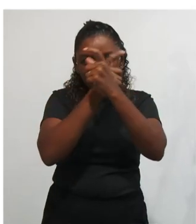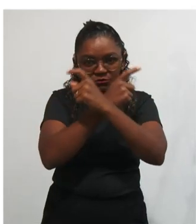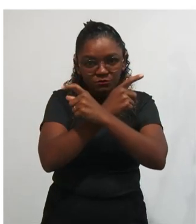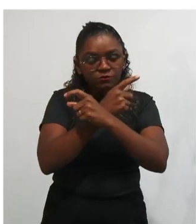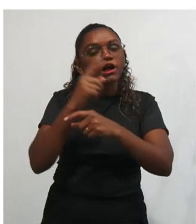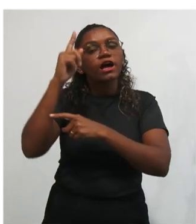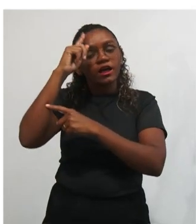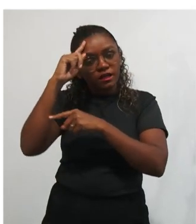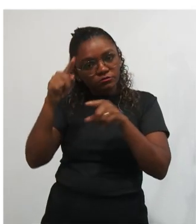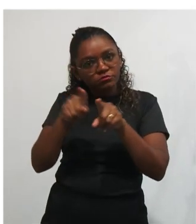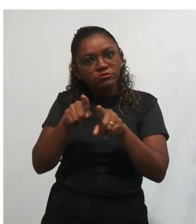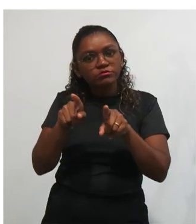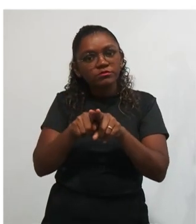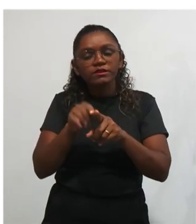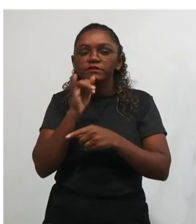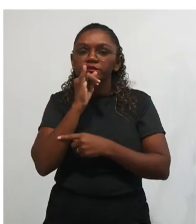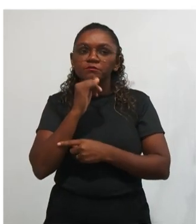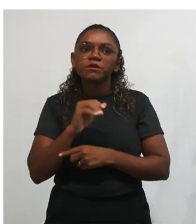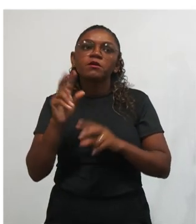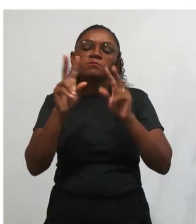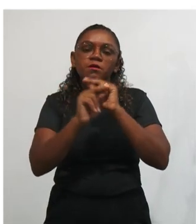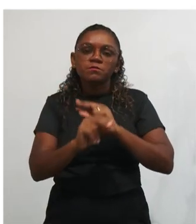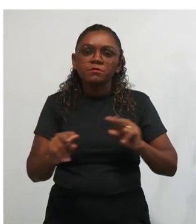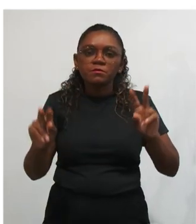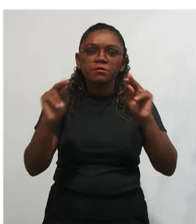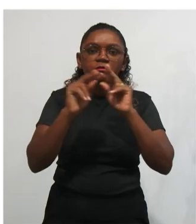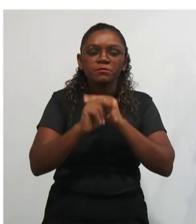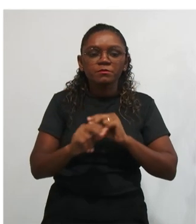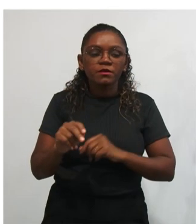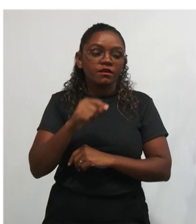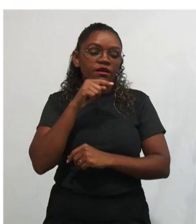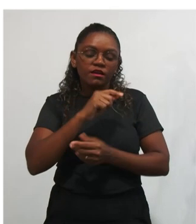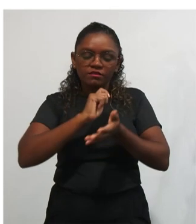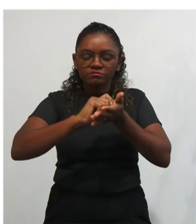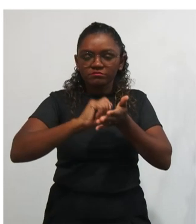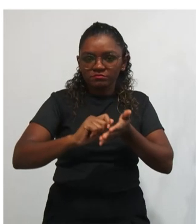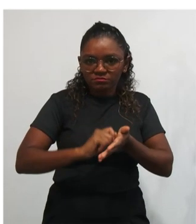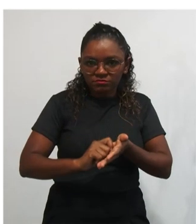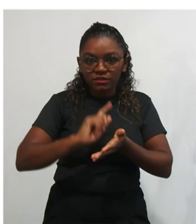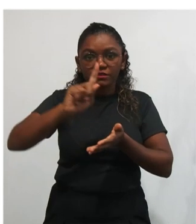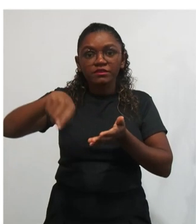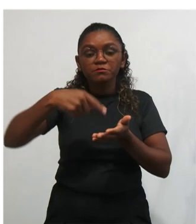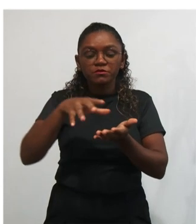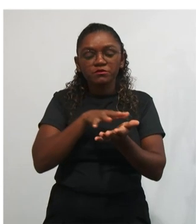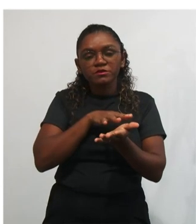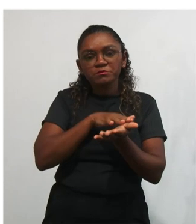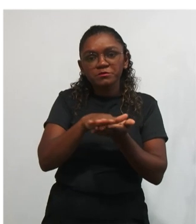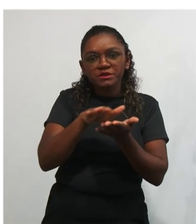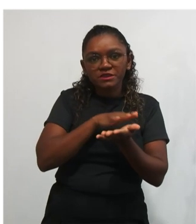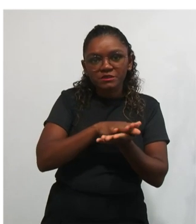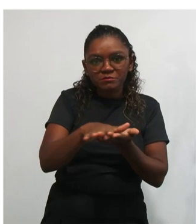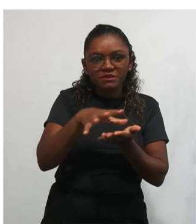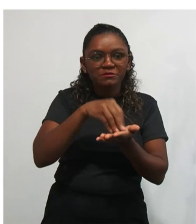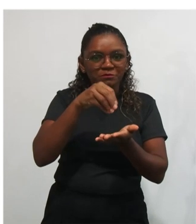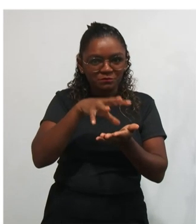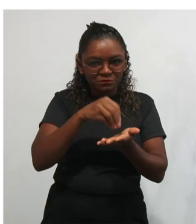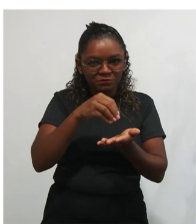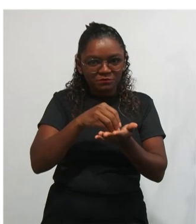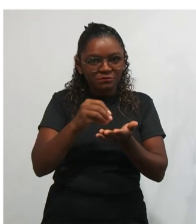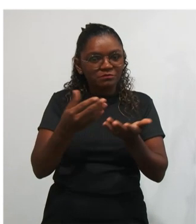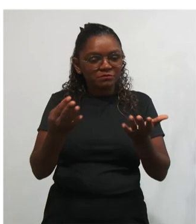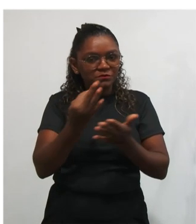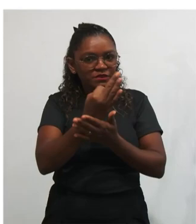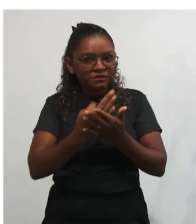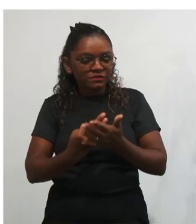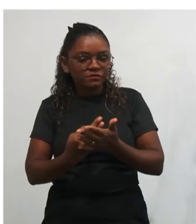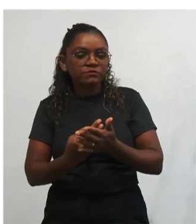falando e ele vai transcrevendo o que você fala no final você imprime aquele texto que foi e eh utilizado